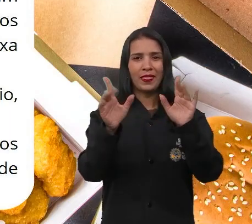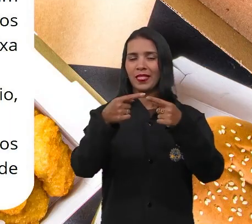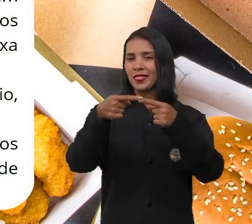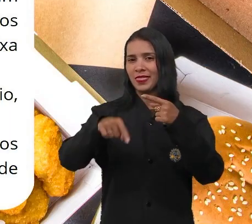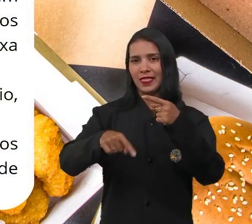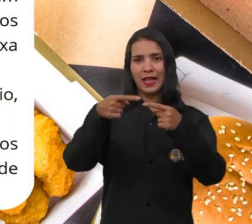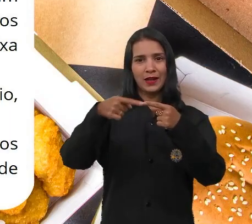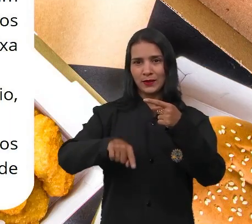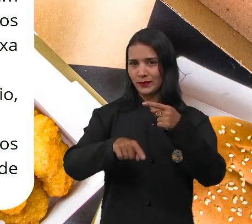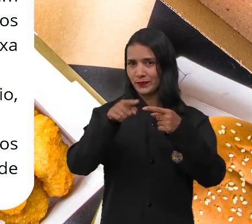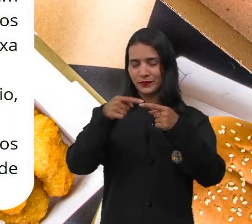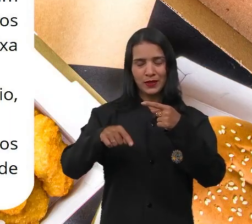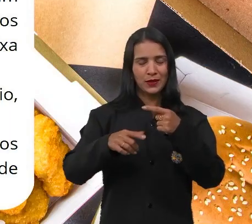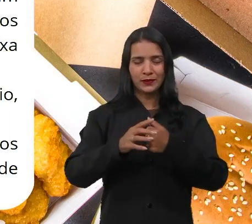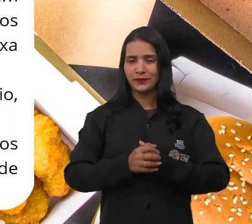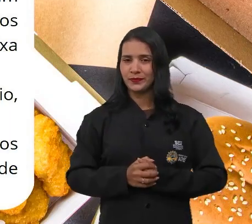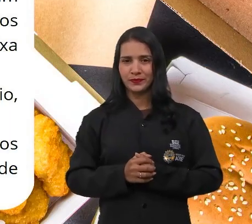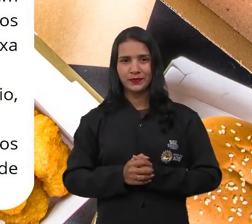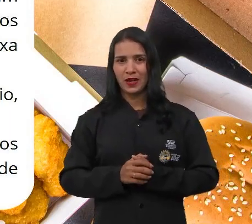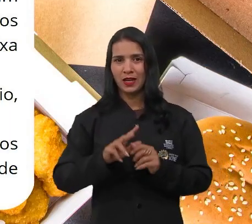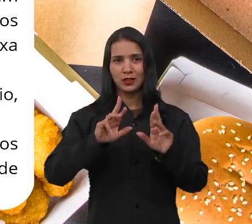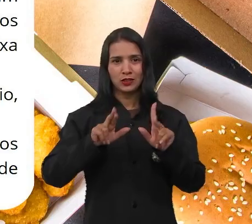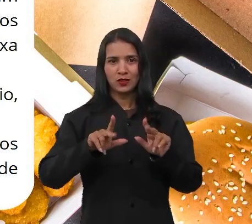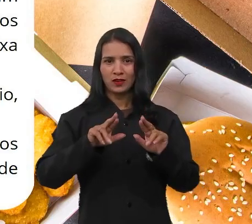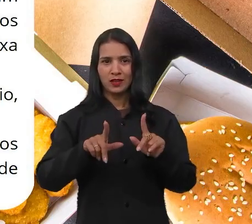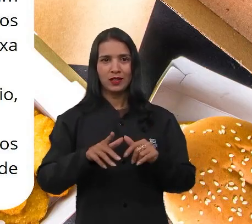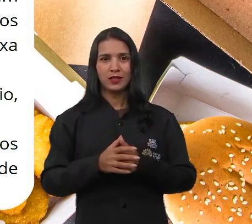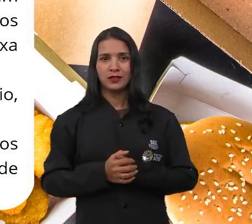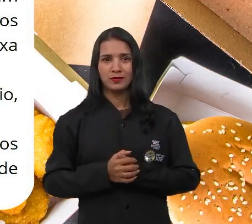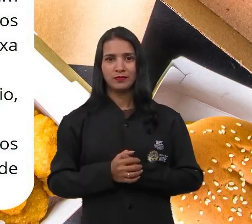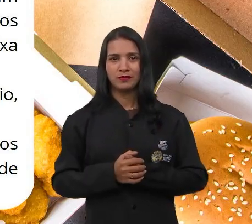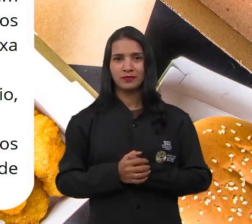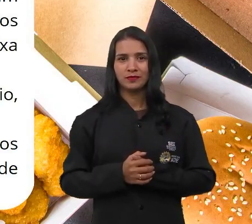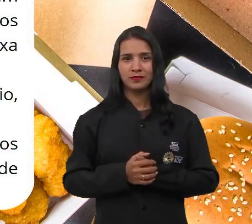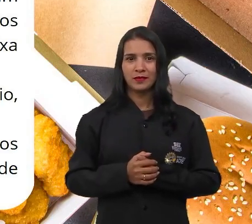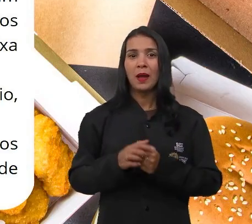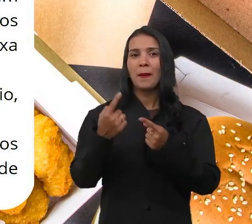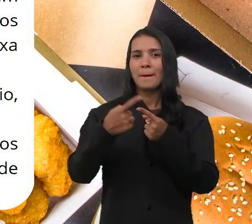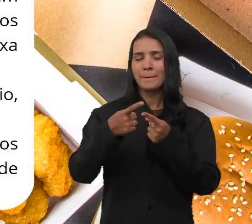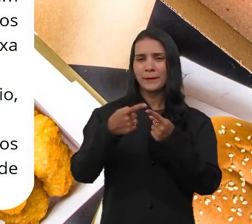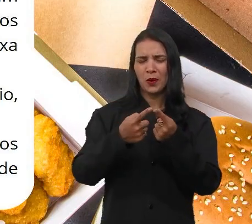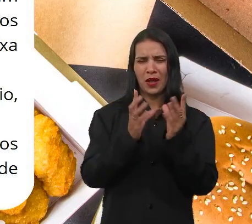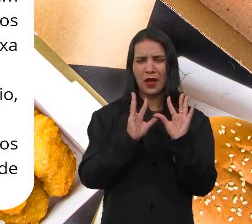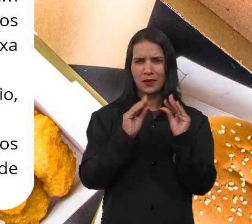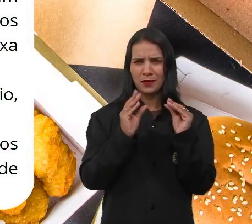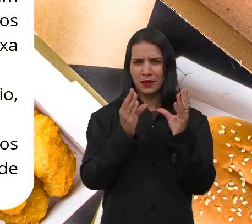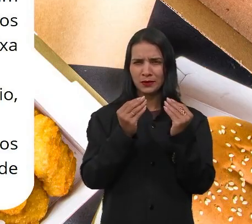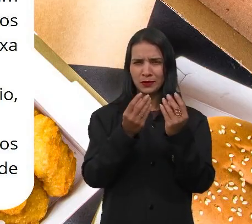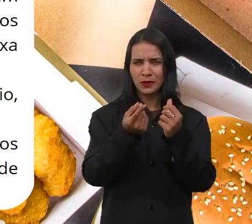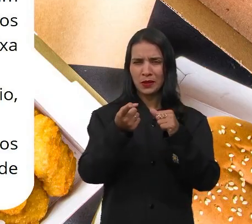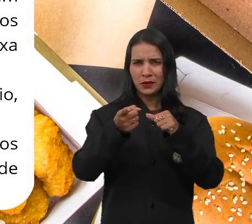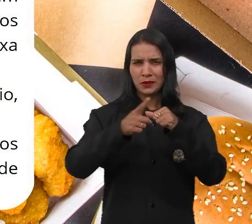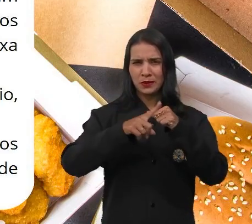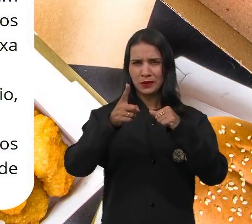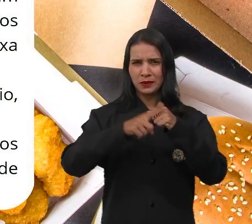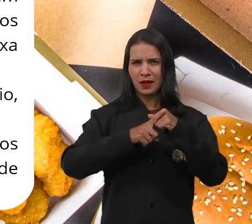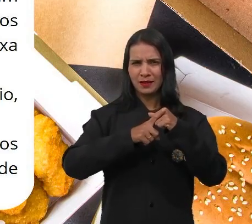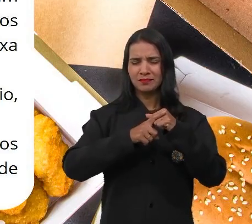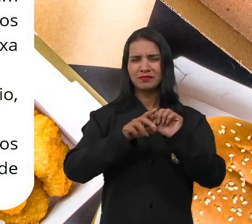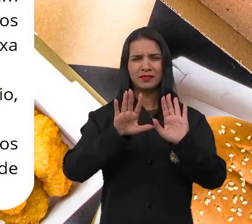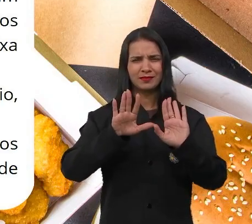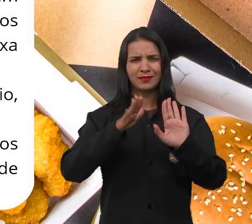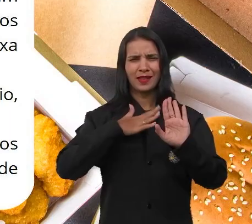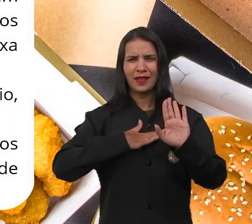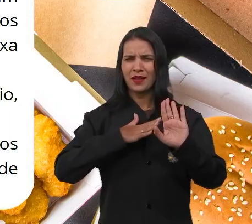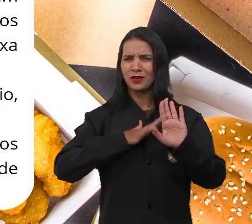Eles não são nada seguros, né? Então, pois nunca formam substâncias tóxicas mesmo quando aquecidos. Então, isso daqui a gente